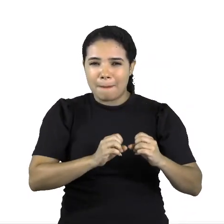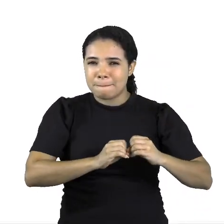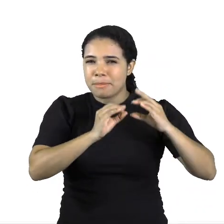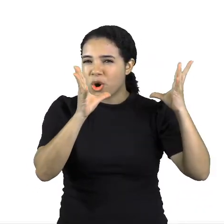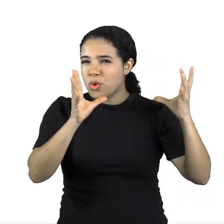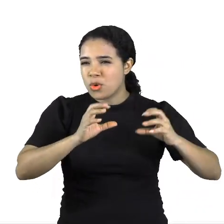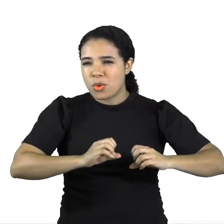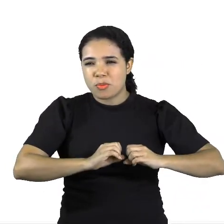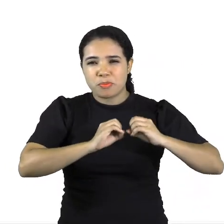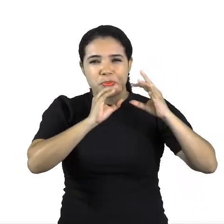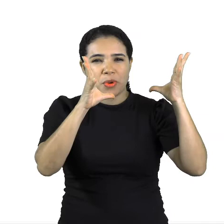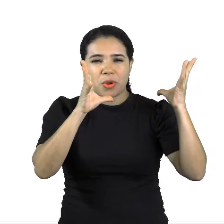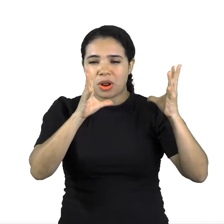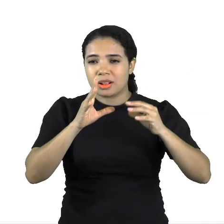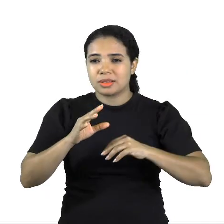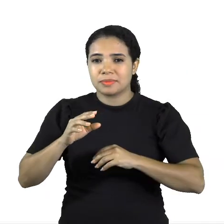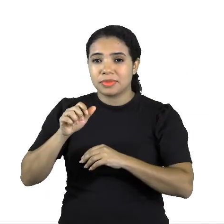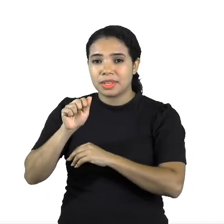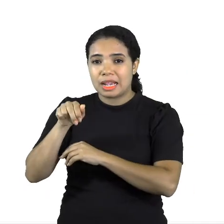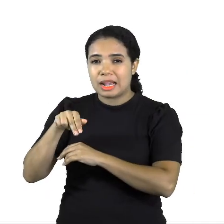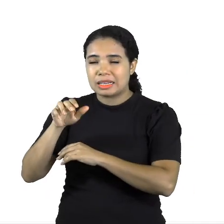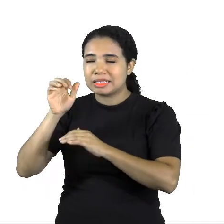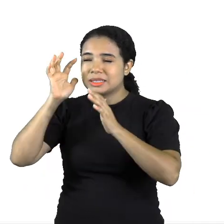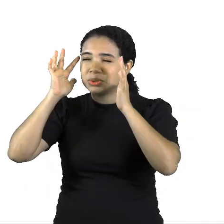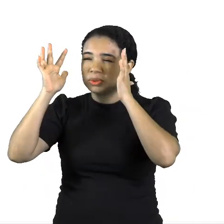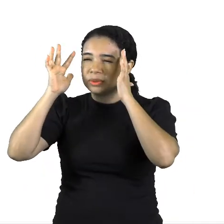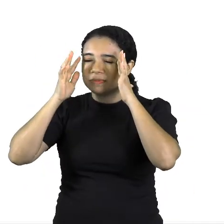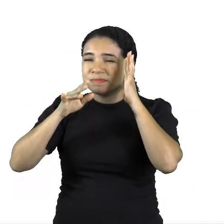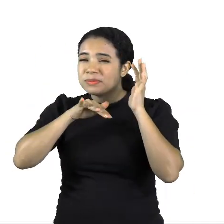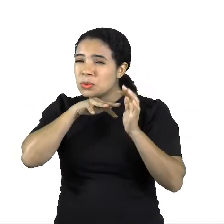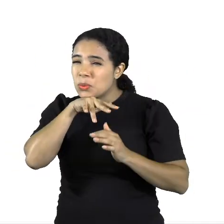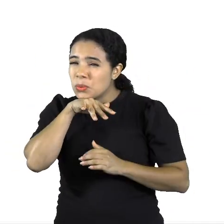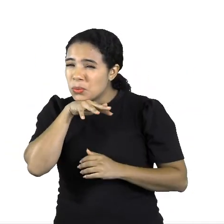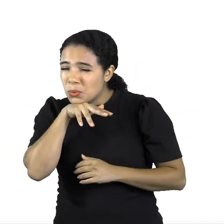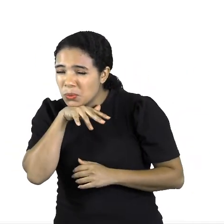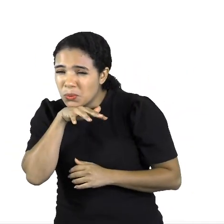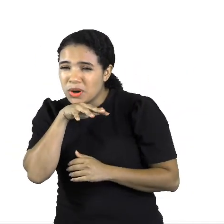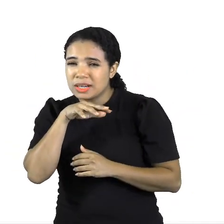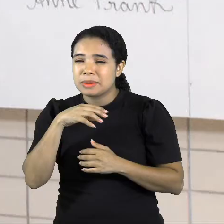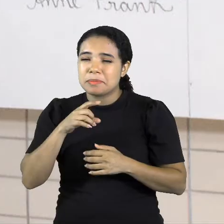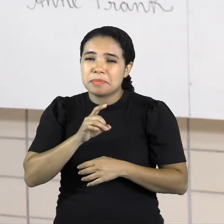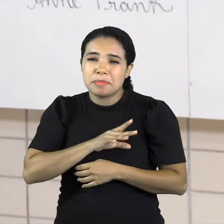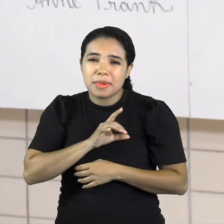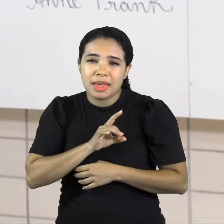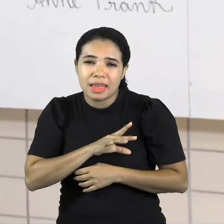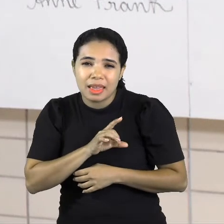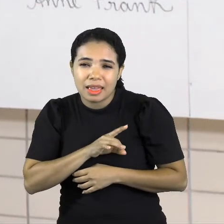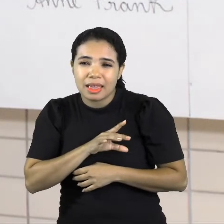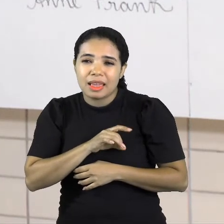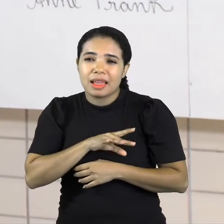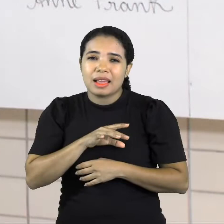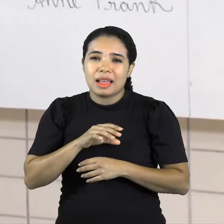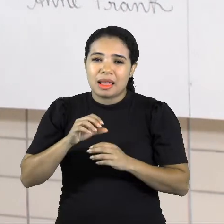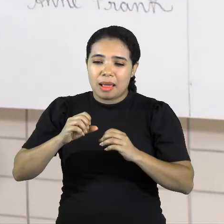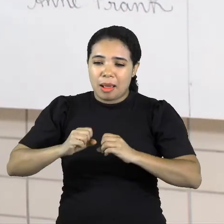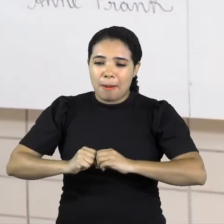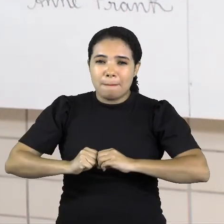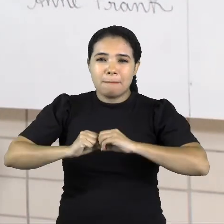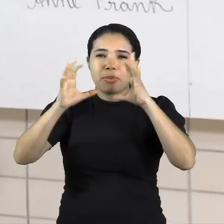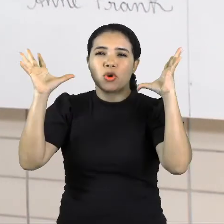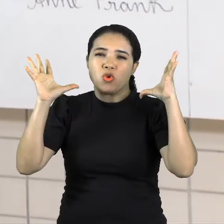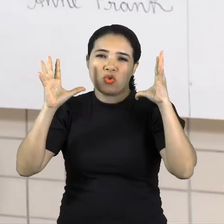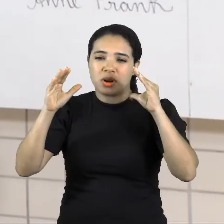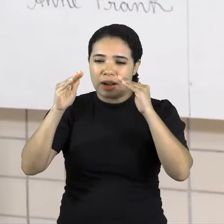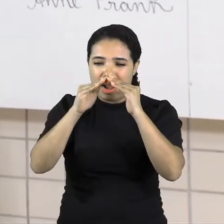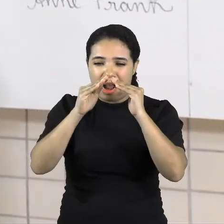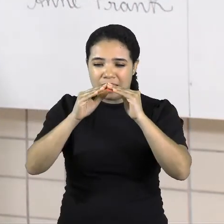tem pesadelos, ela relata sobre os pesadelos que ela tem, né? Do medo de uma bomba cair lá onde eles estão e todos